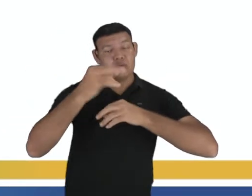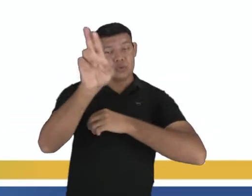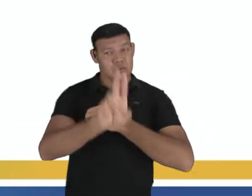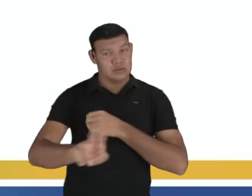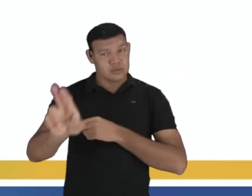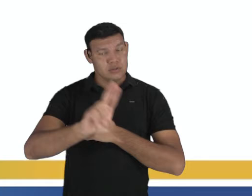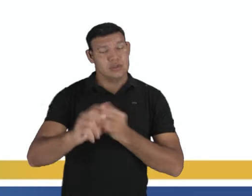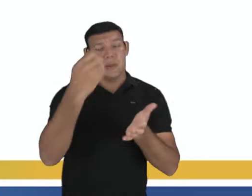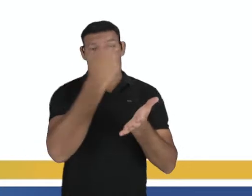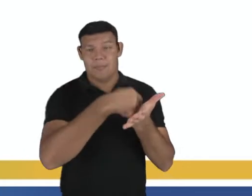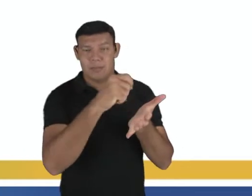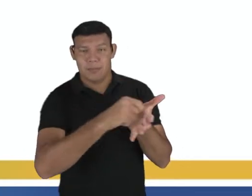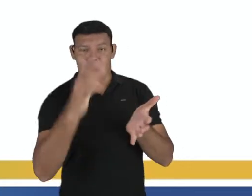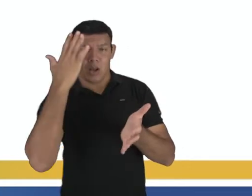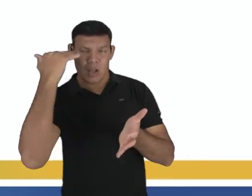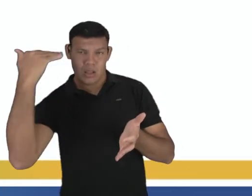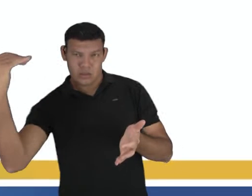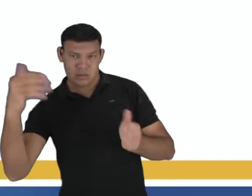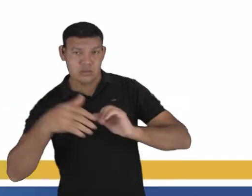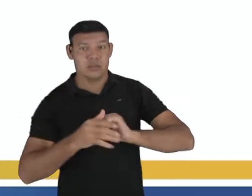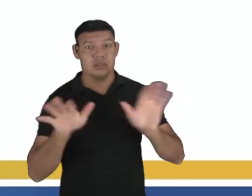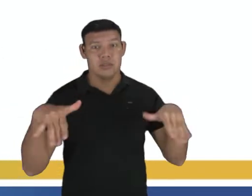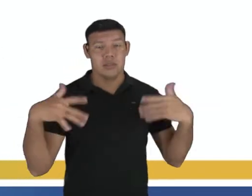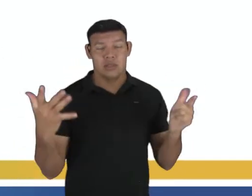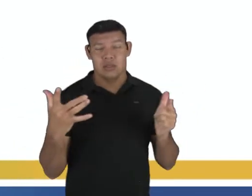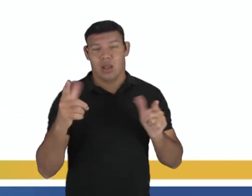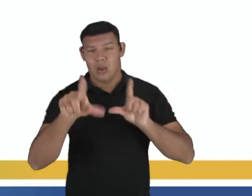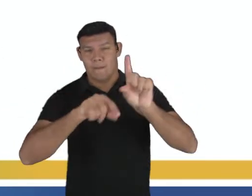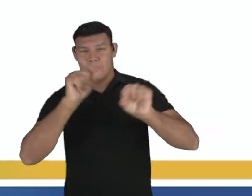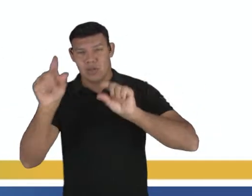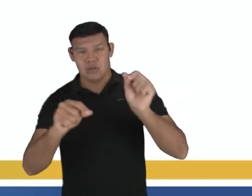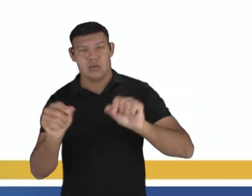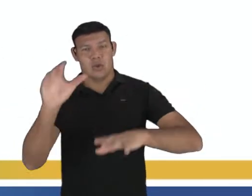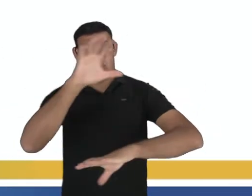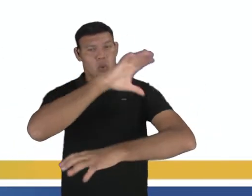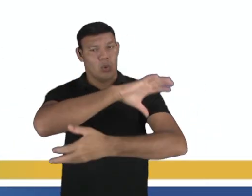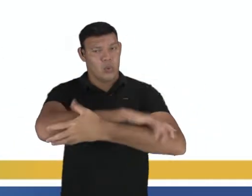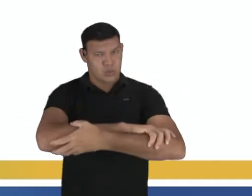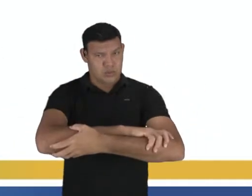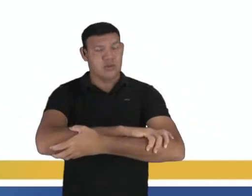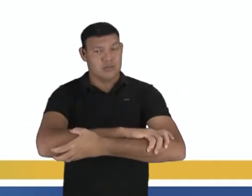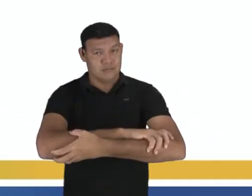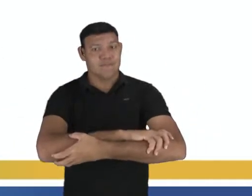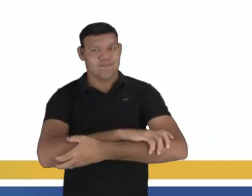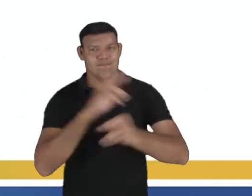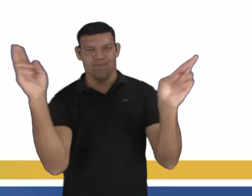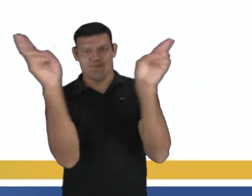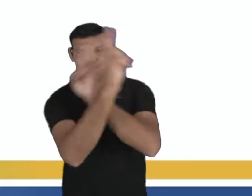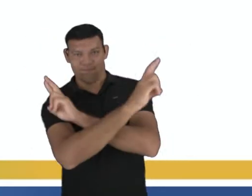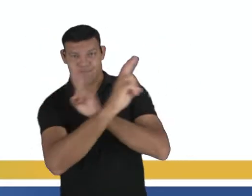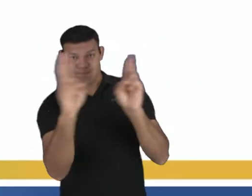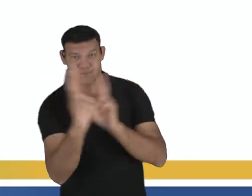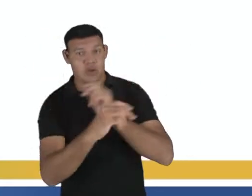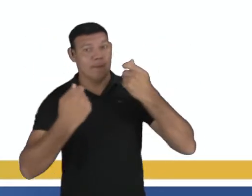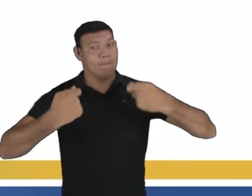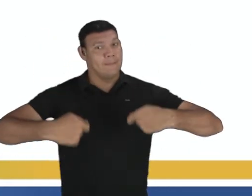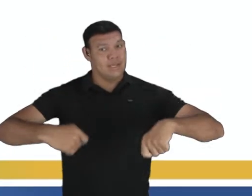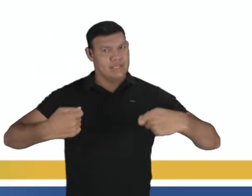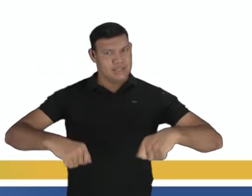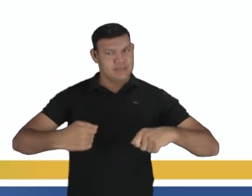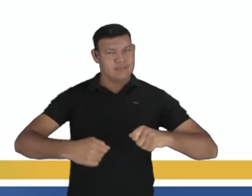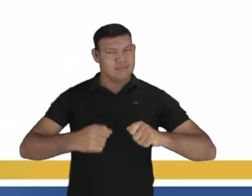autor. Por isso, na hora de escolher um conectivo para evidenciar tais relações, é